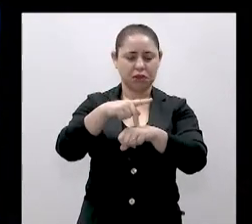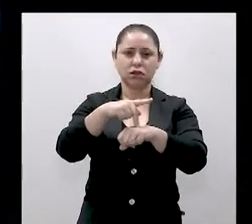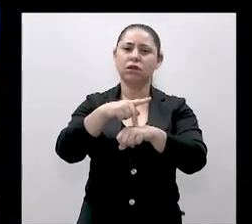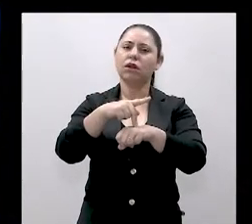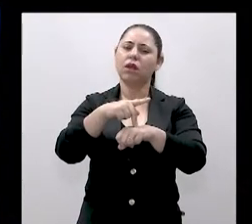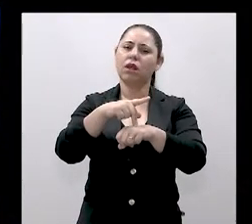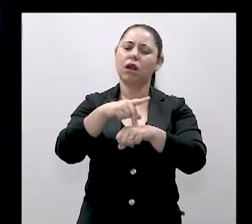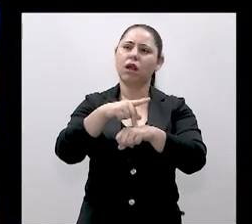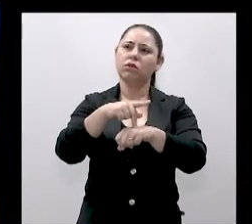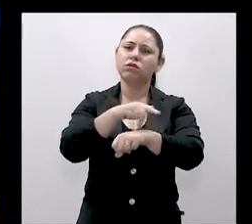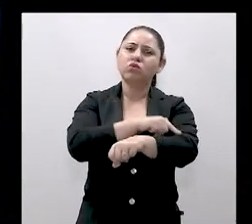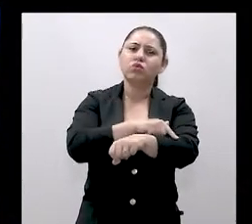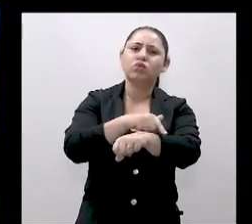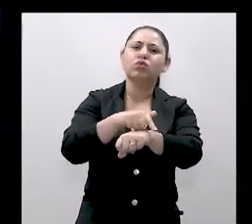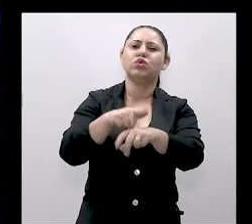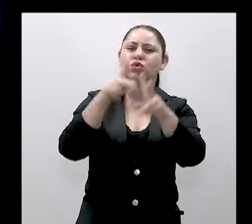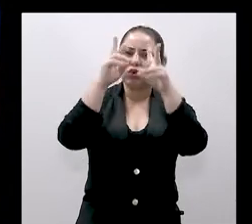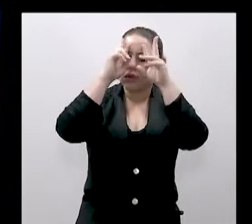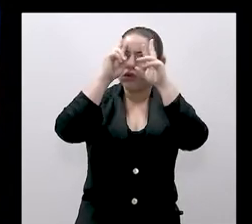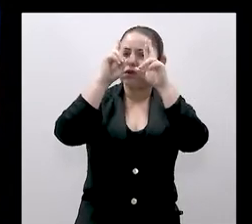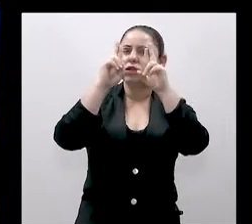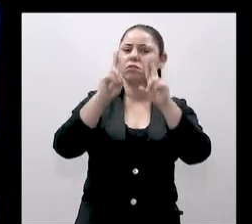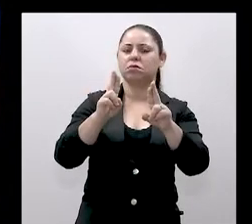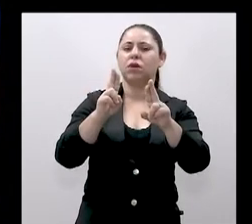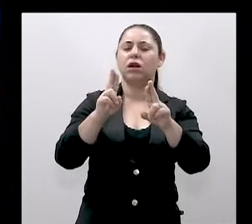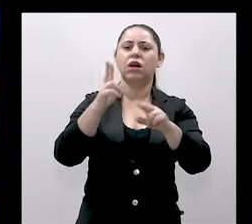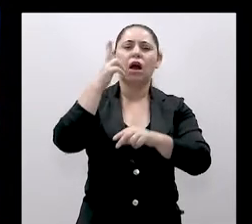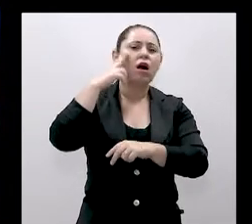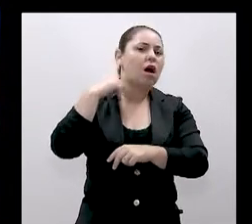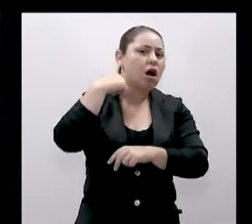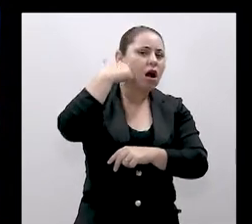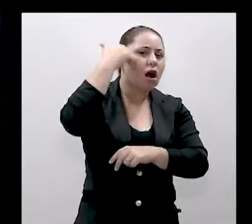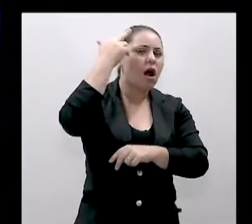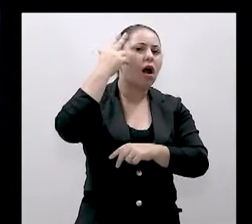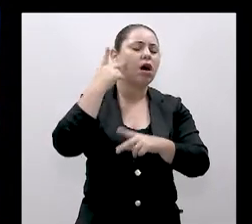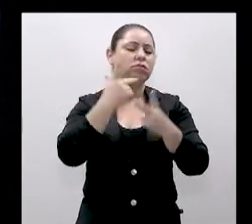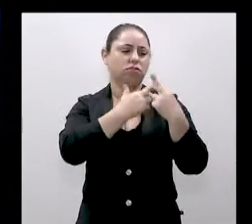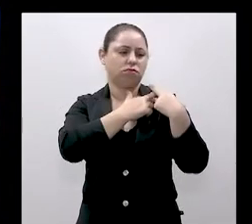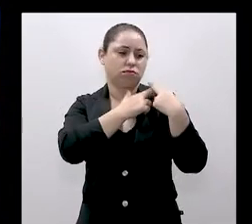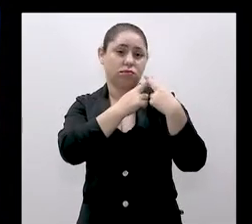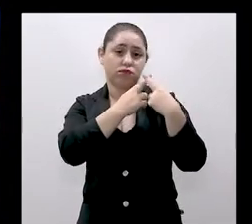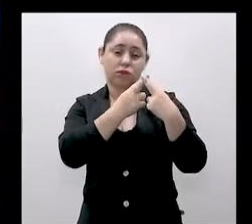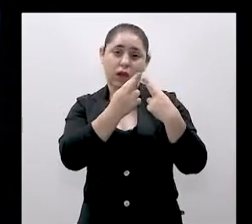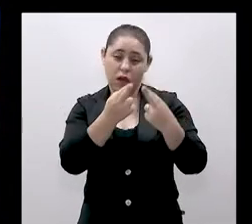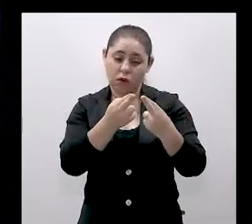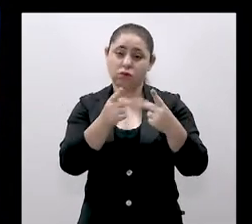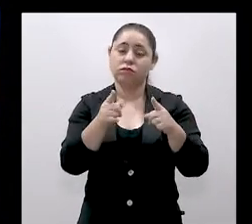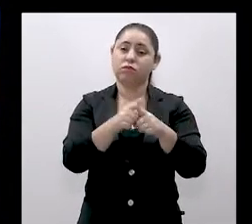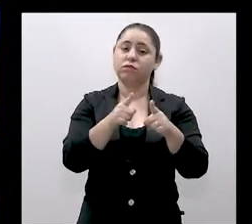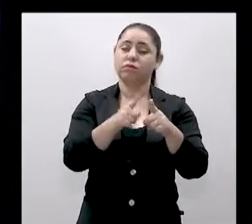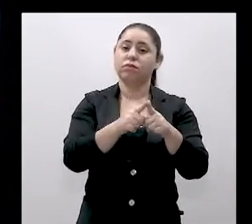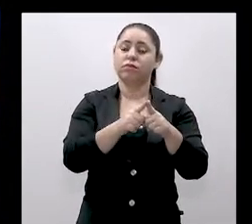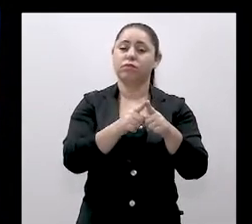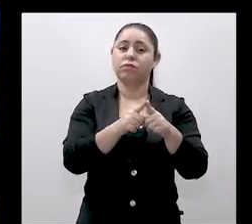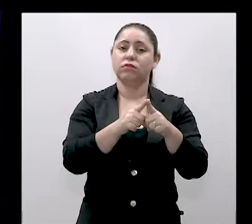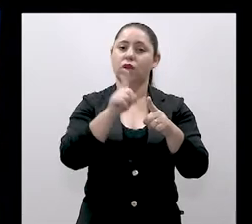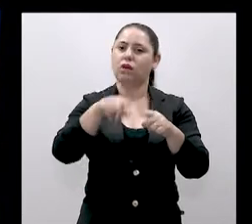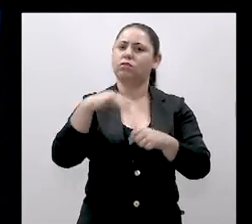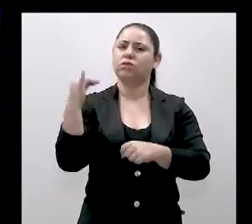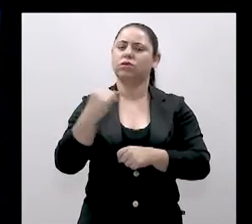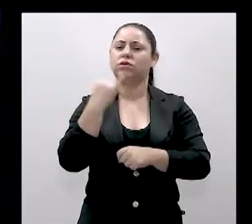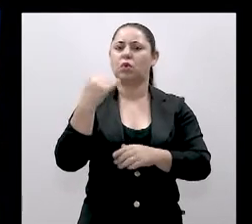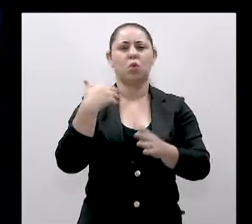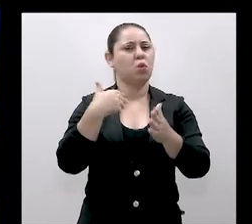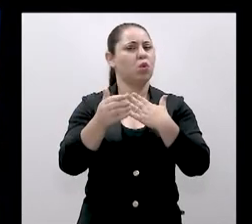tolerante é um país que respeita raça respeito a religião e outra coisa importante também